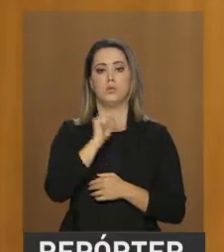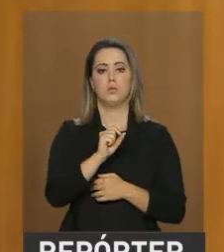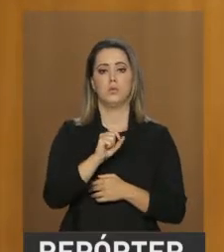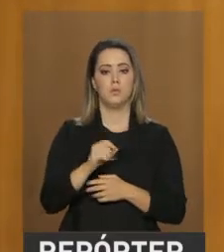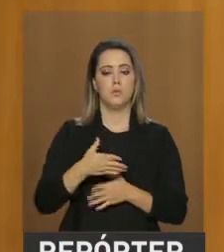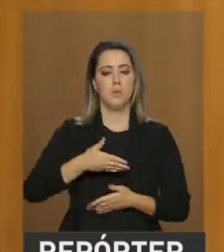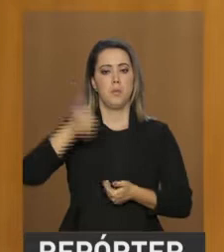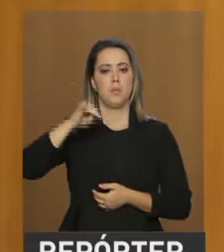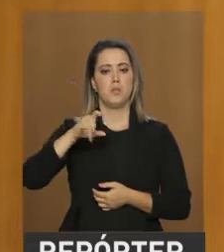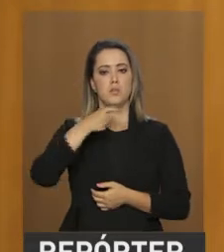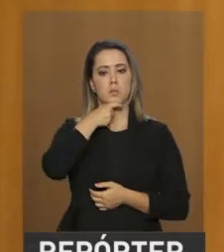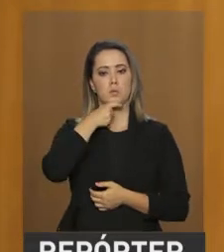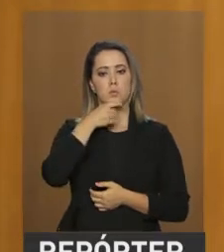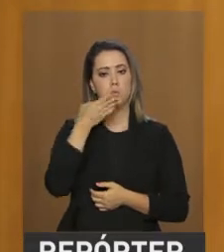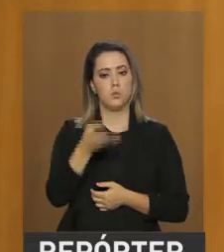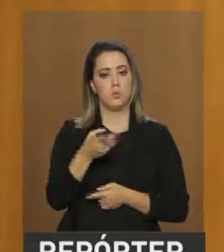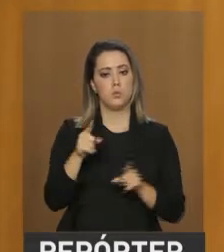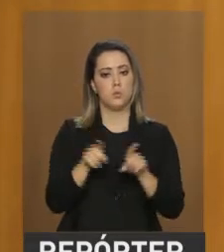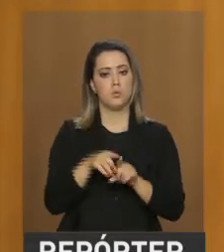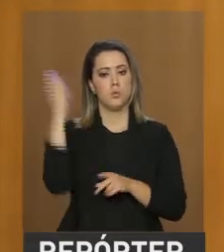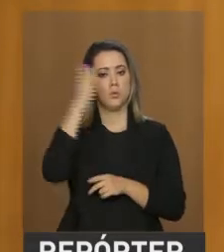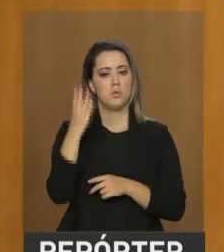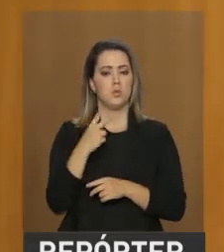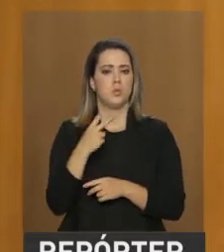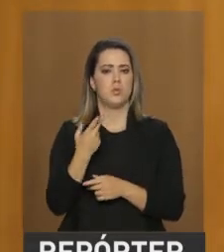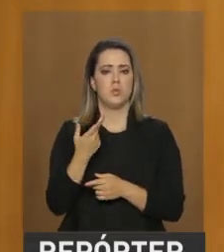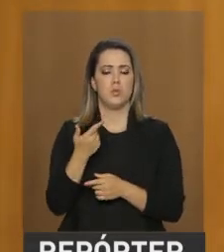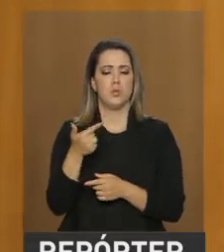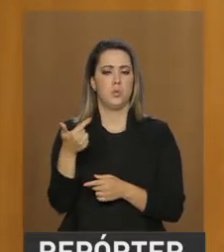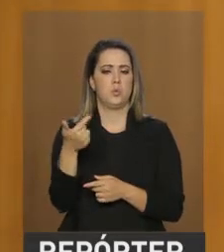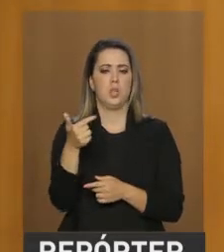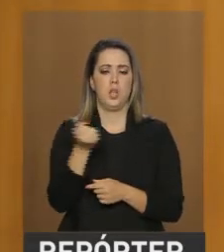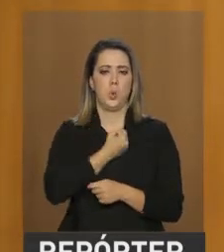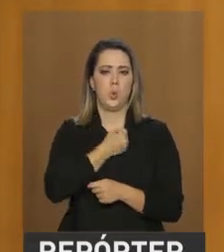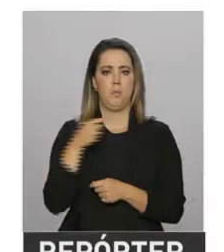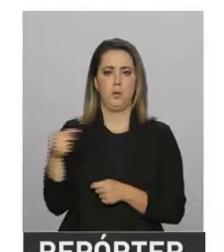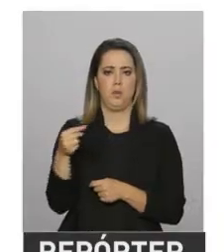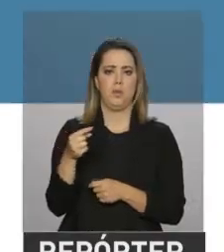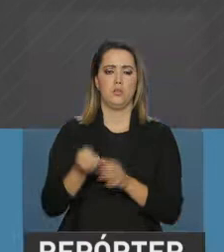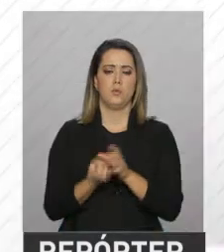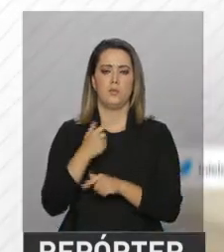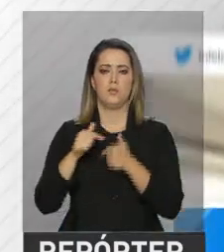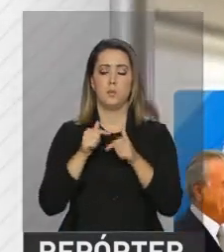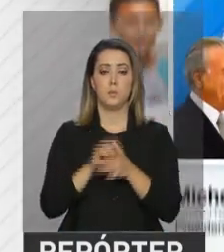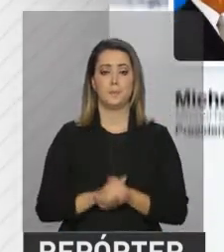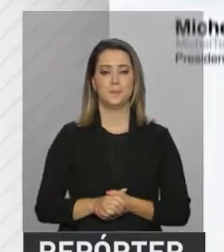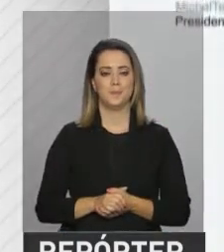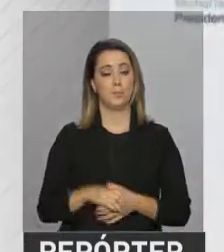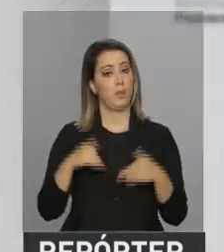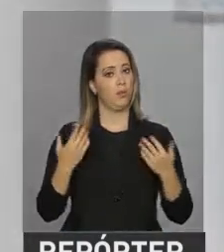melhores que júnior e o brasil não vai ter números negativos mais emprego pelo twitter o presidente